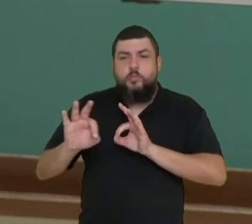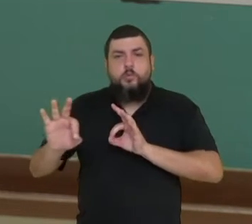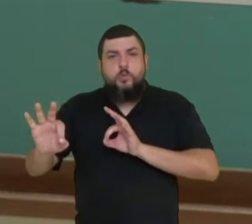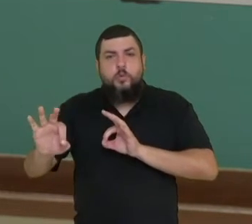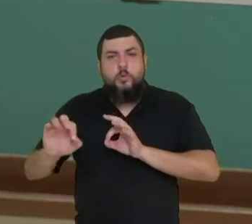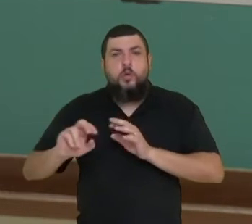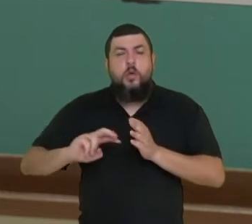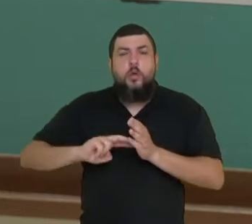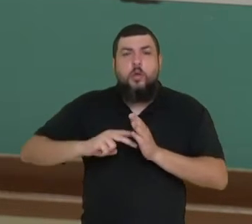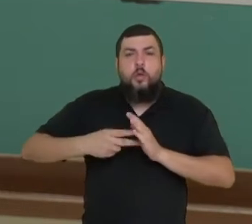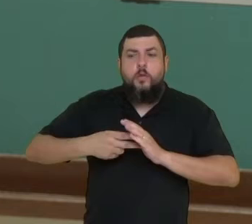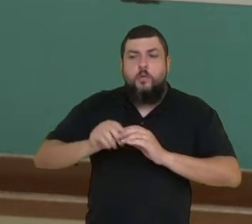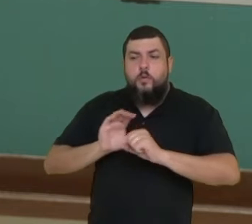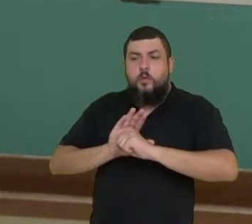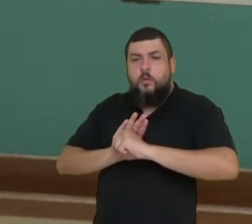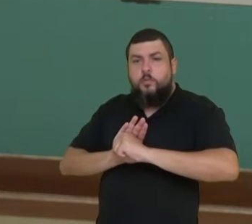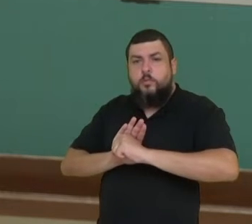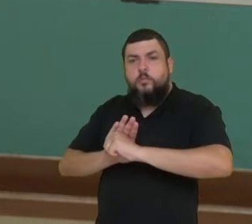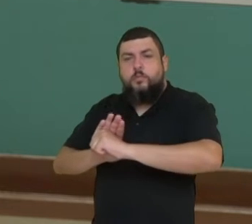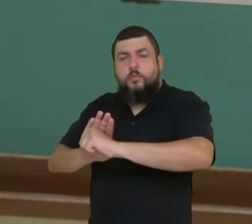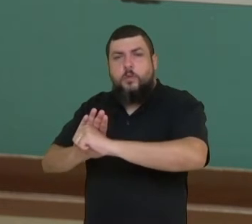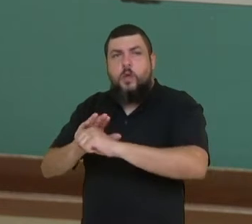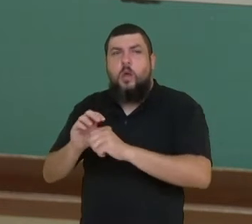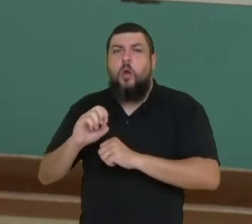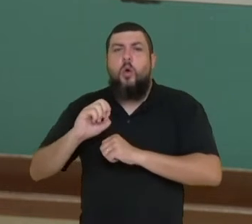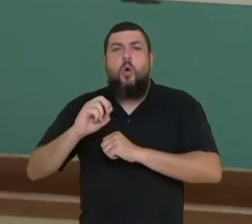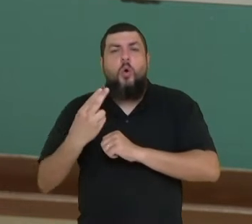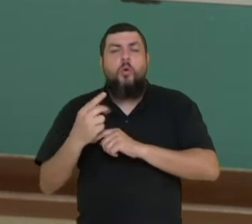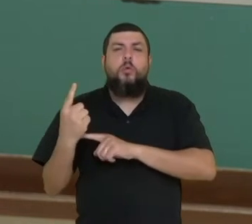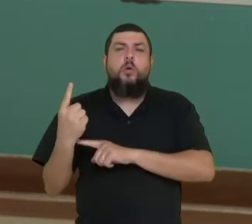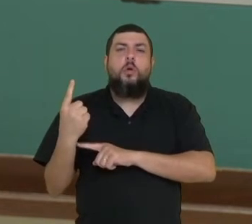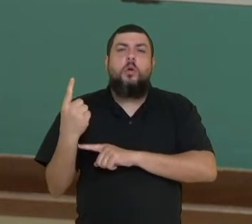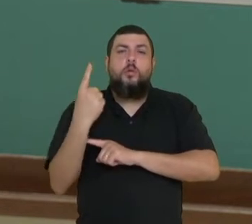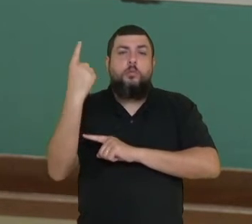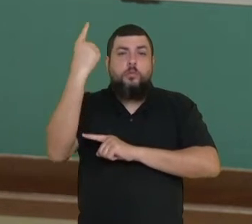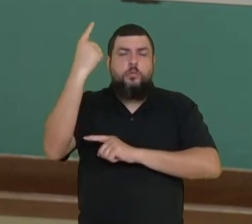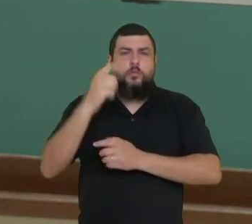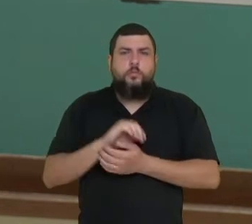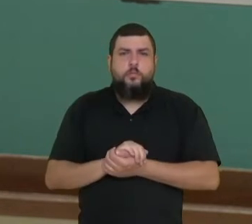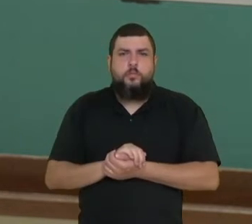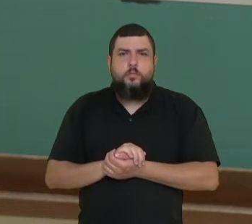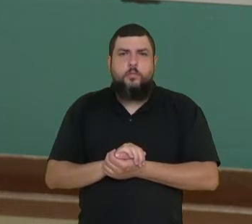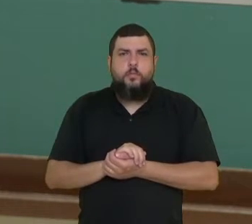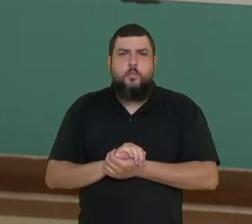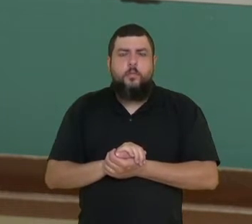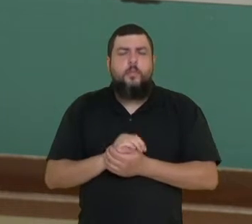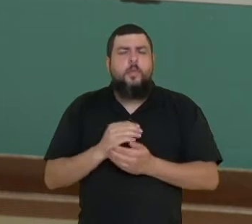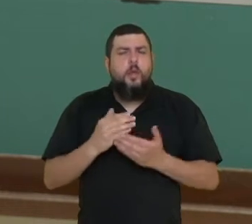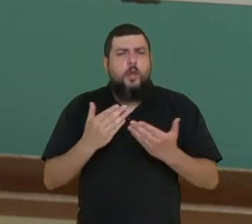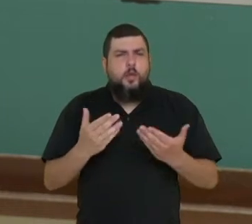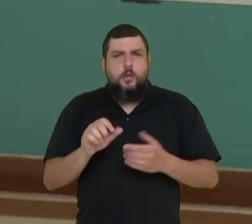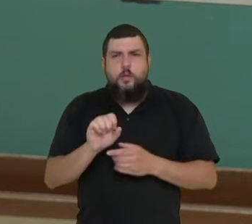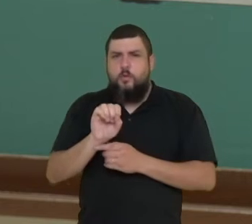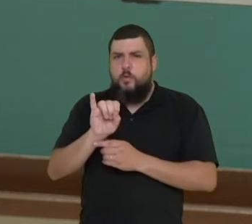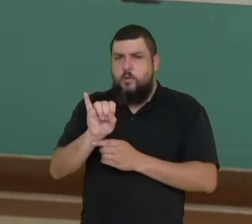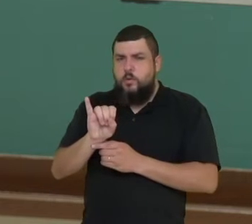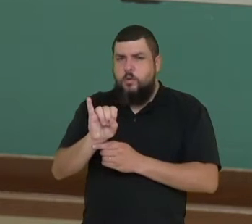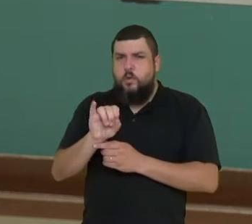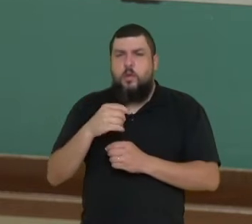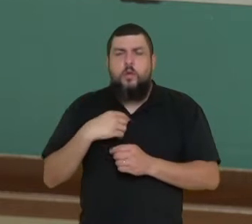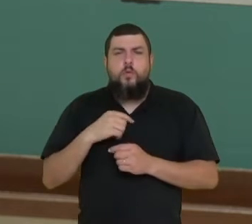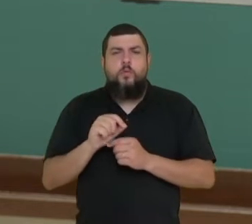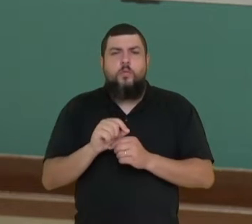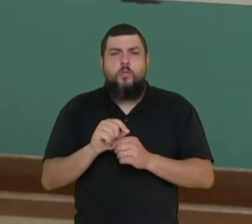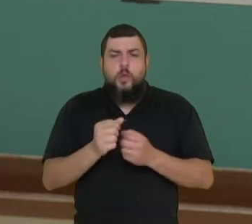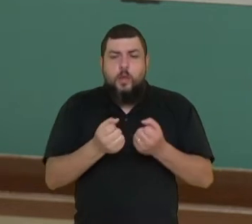relação com altura. Então, se eu abrir a equação de peso, que é m vezes